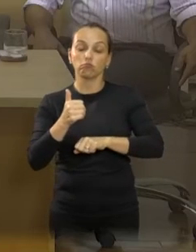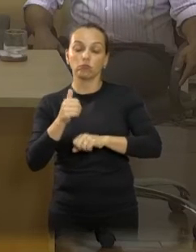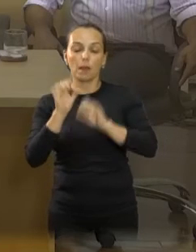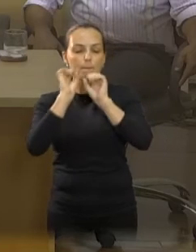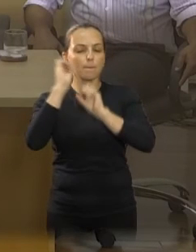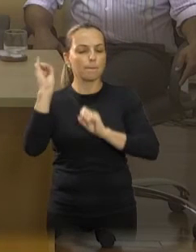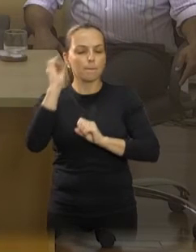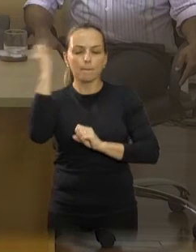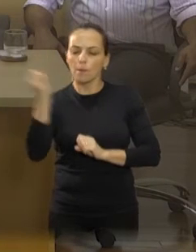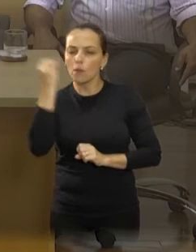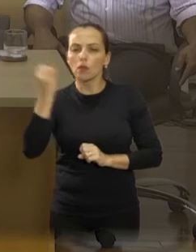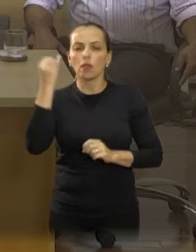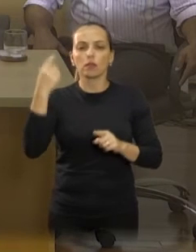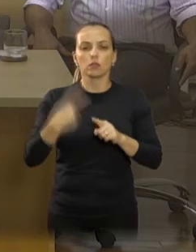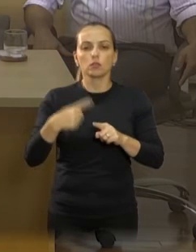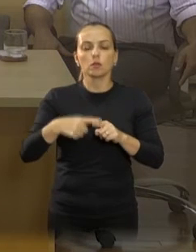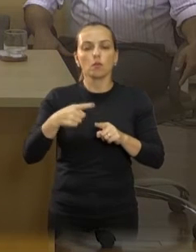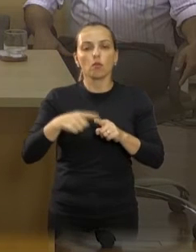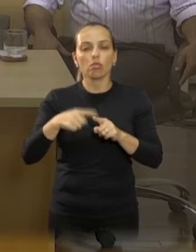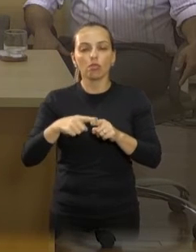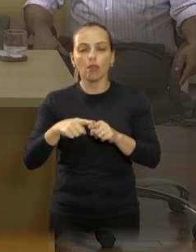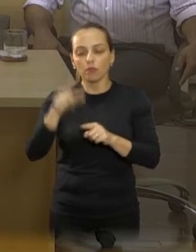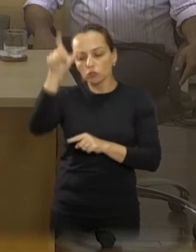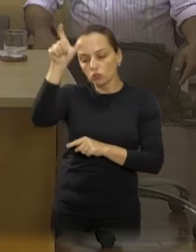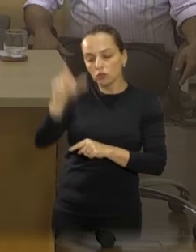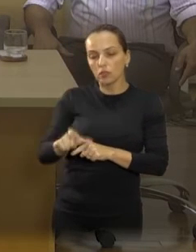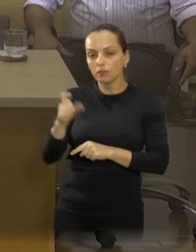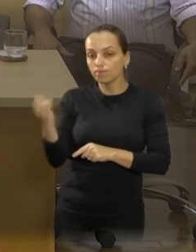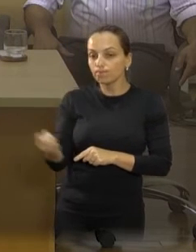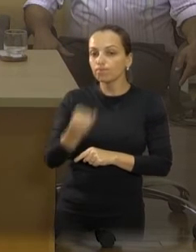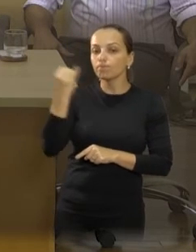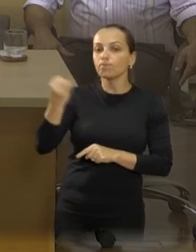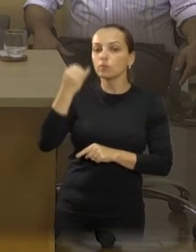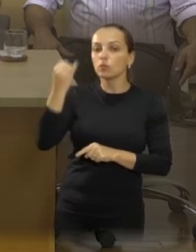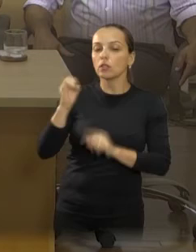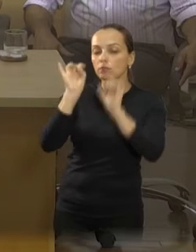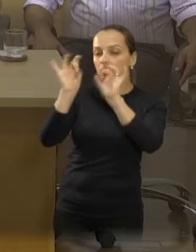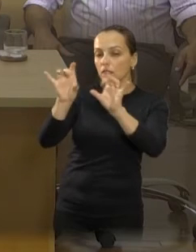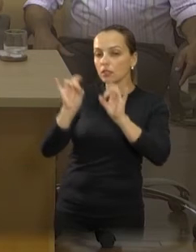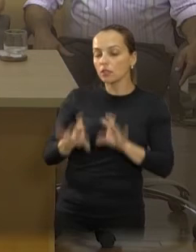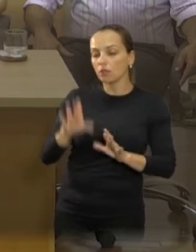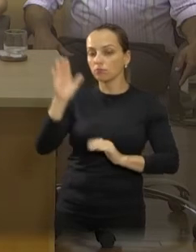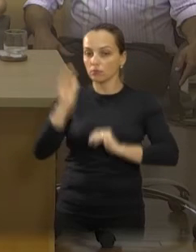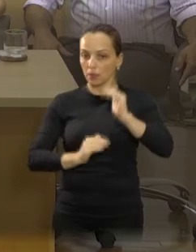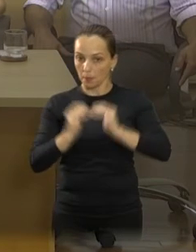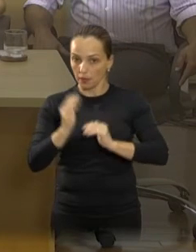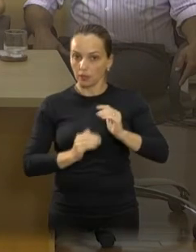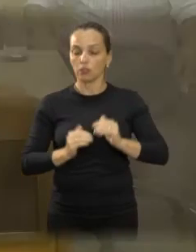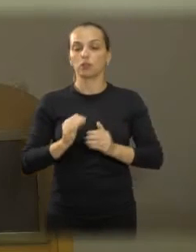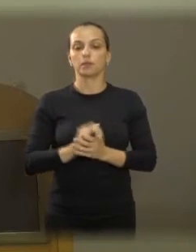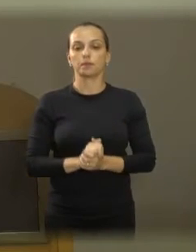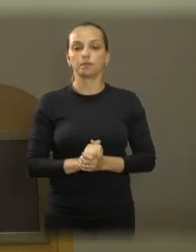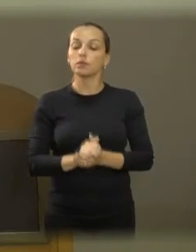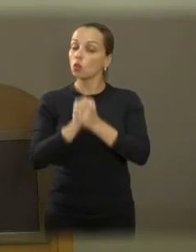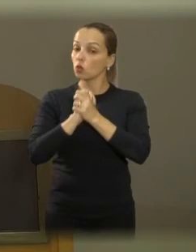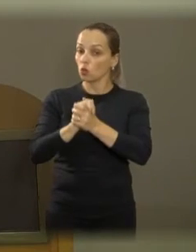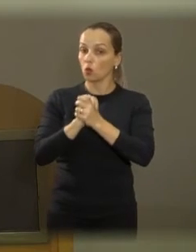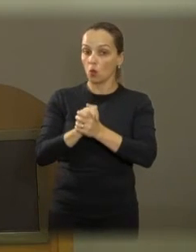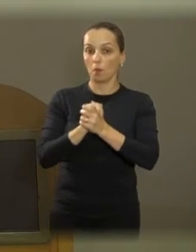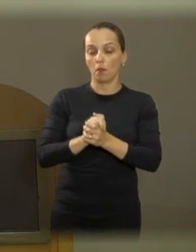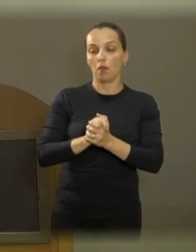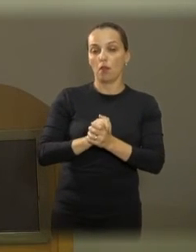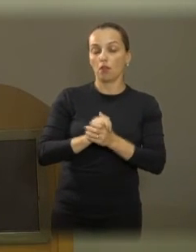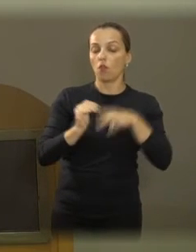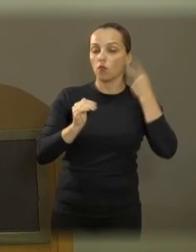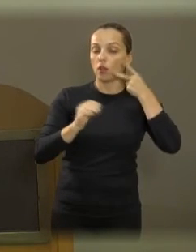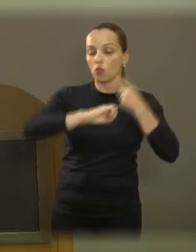por fazerem a diferença na profissão. Quero cumprimentar o Dr. Jefferson Yashuda,